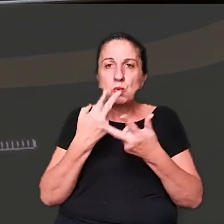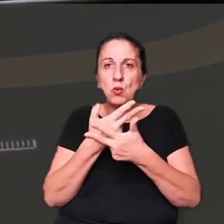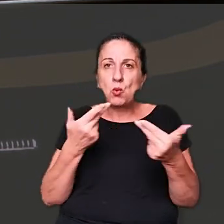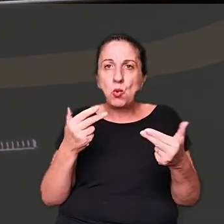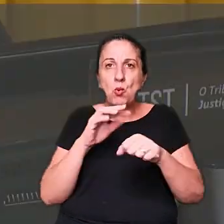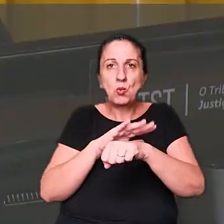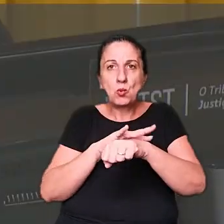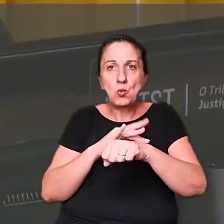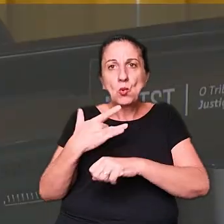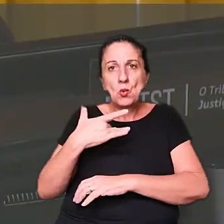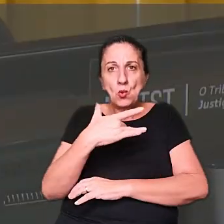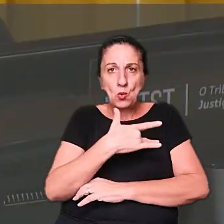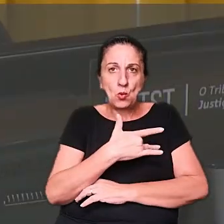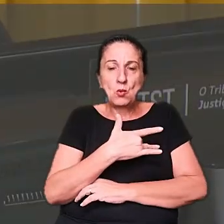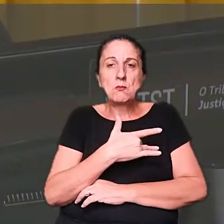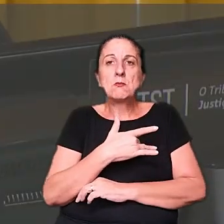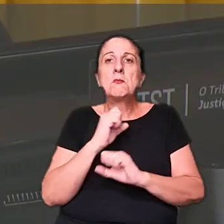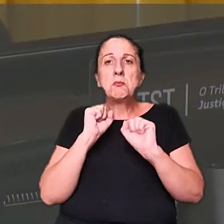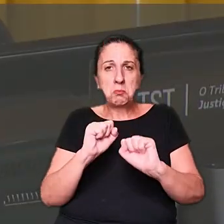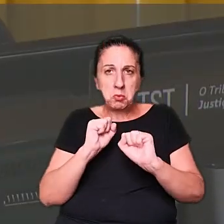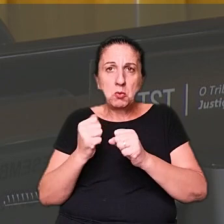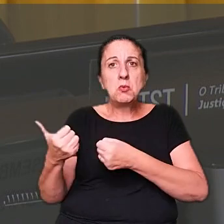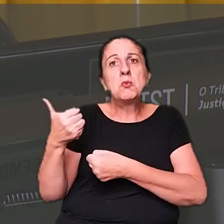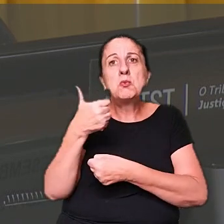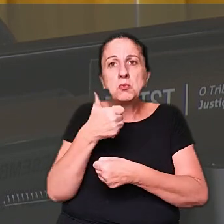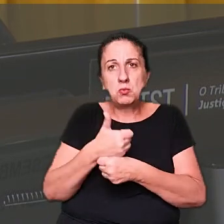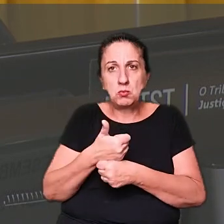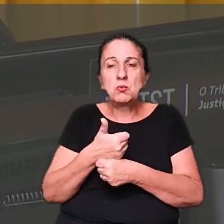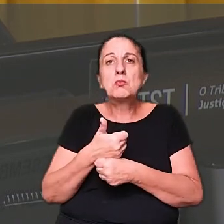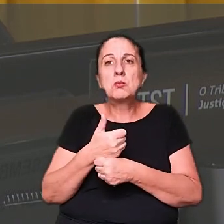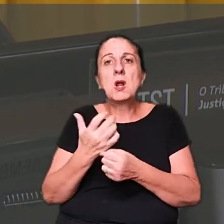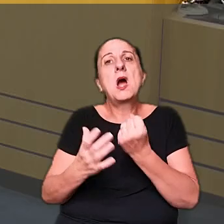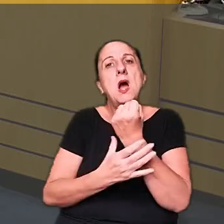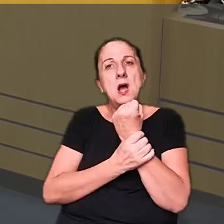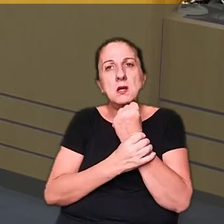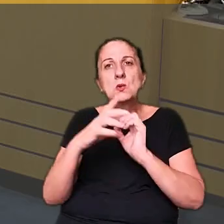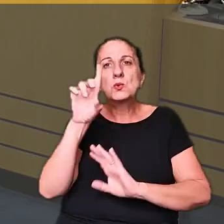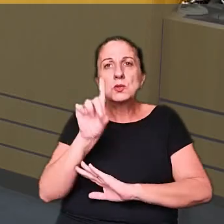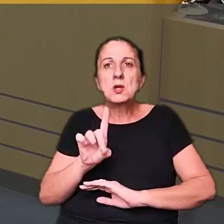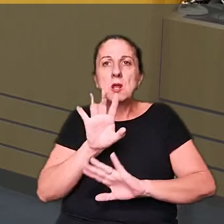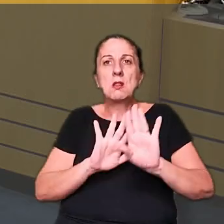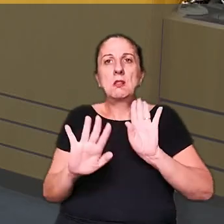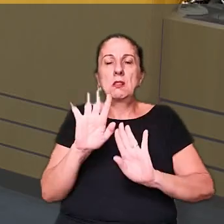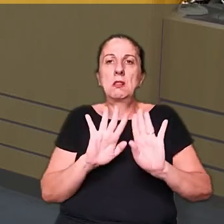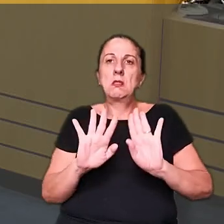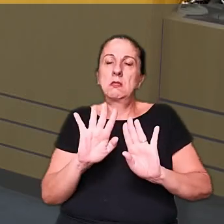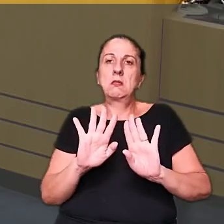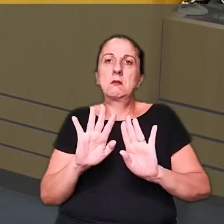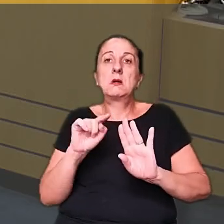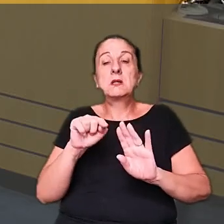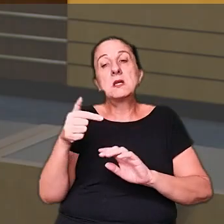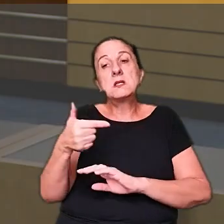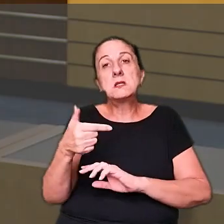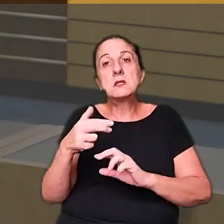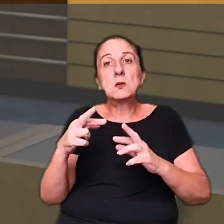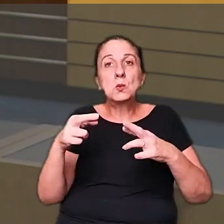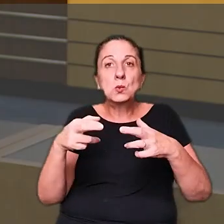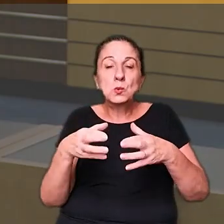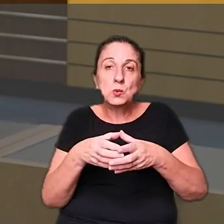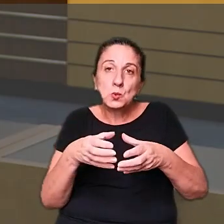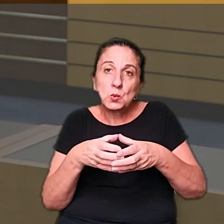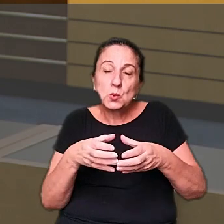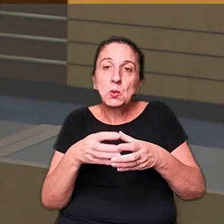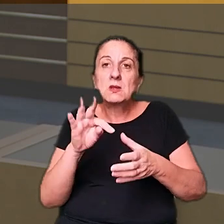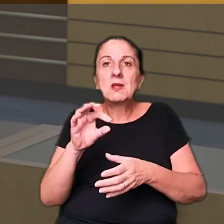prestar depoimento por questões de saúde deveria ter sido substituída para assegurar o direito de defesa. Assim, a